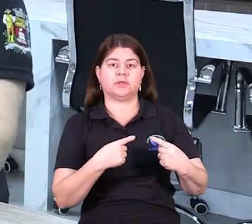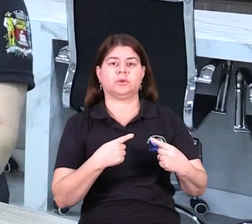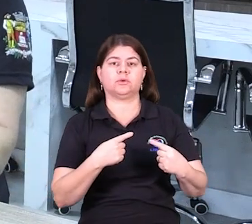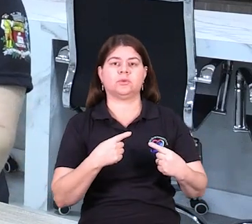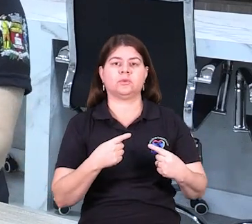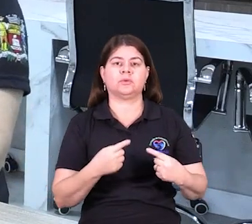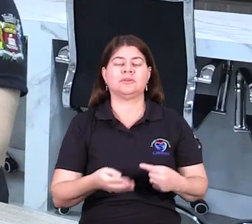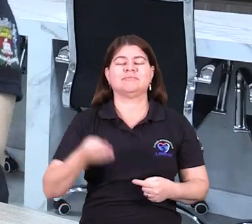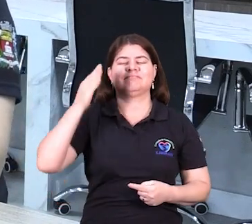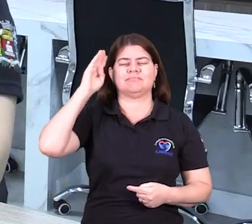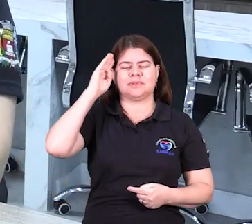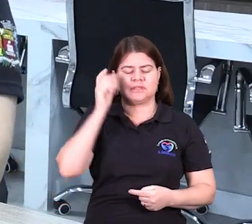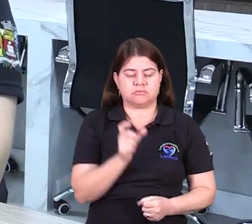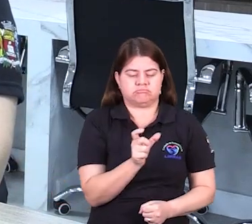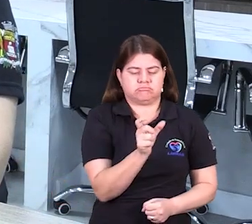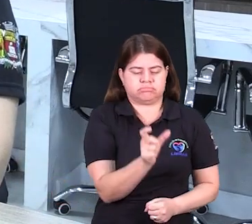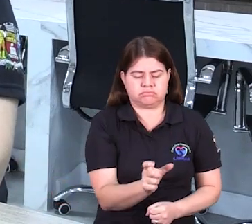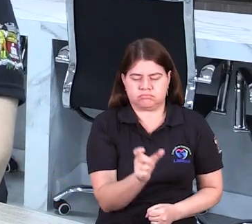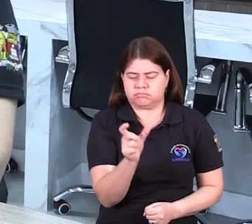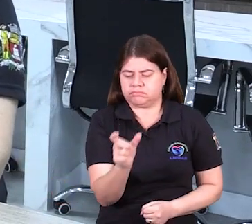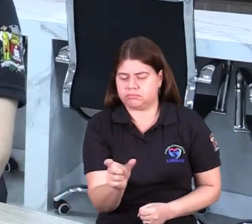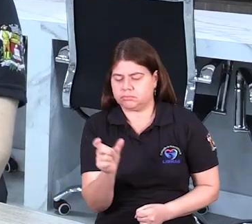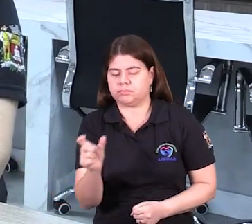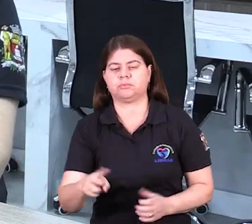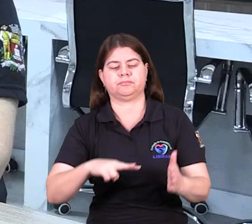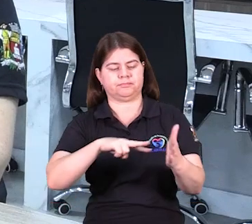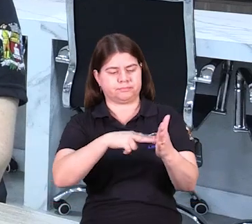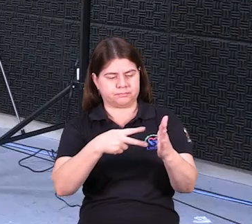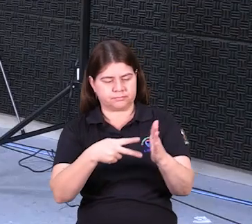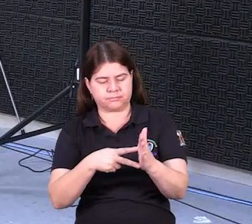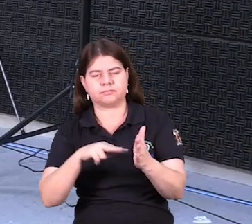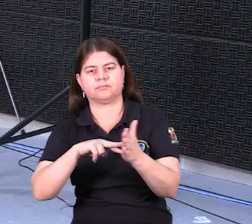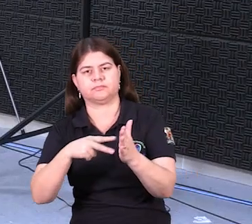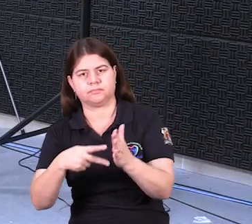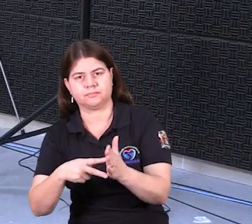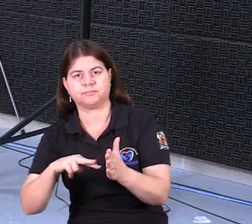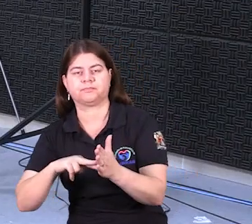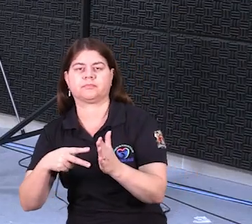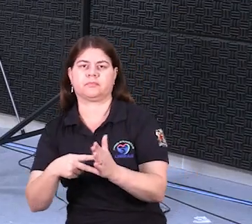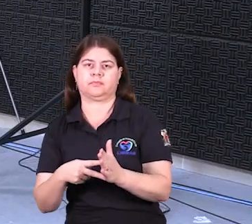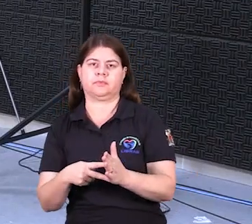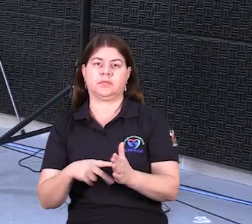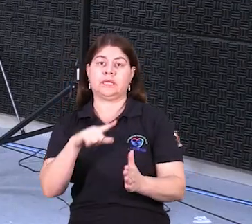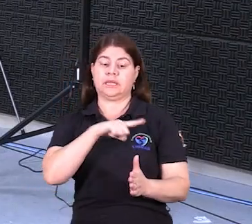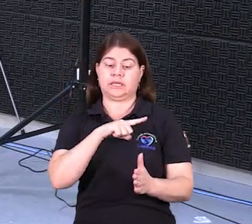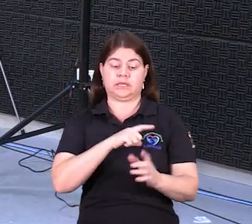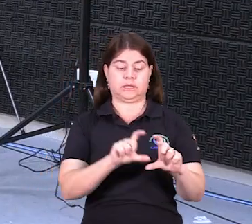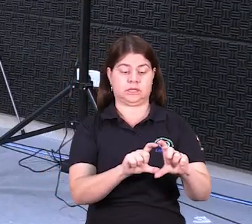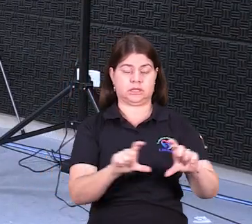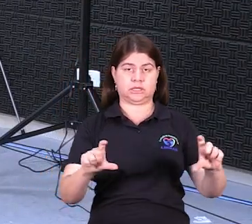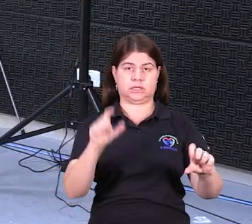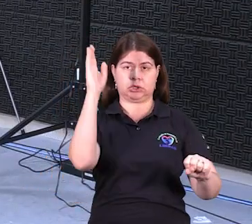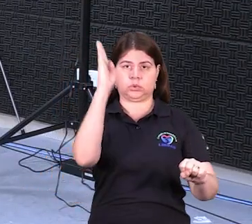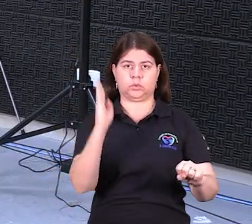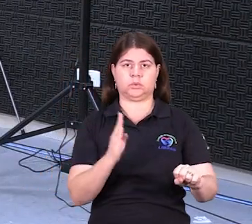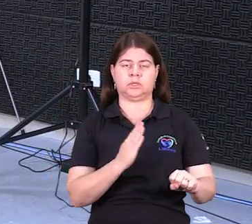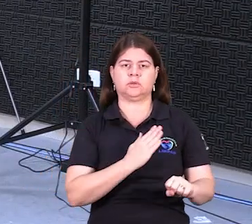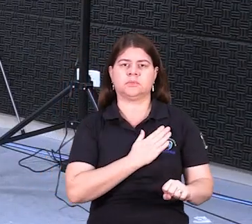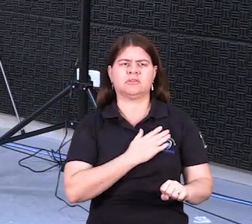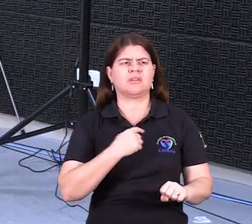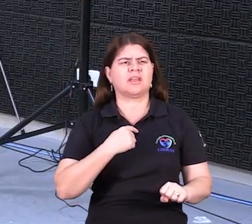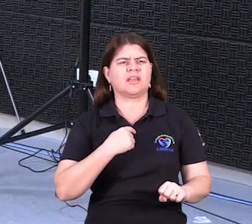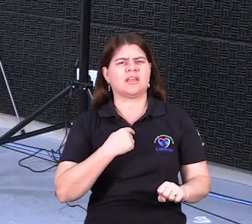entender palavra a palavra o seu significado dentro do hino nacional. Tem a parte do hino que eu não sabia o que aquilo queria dizer,